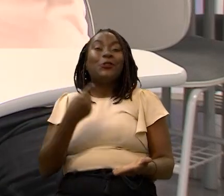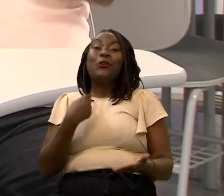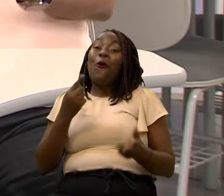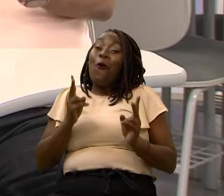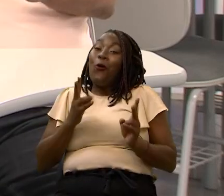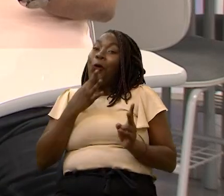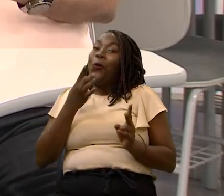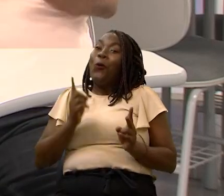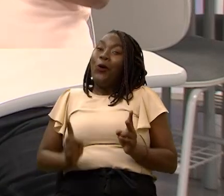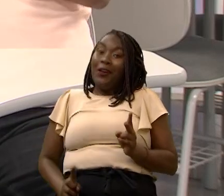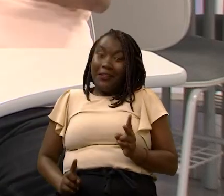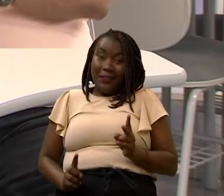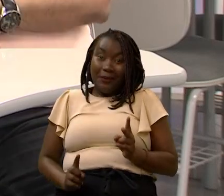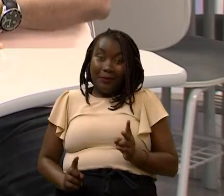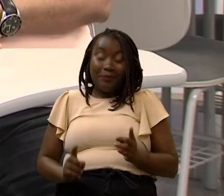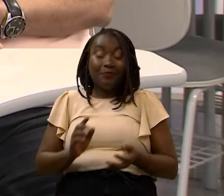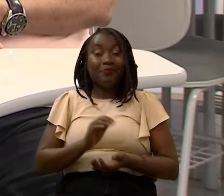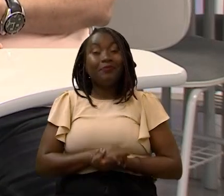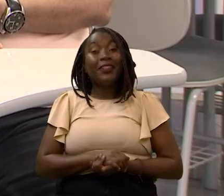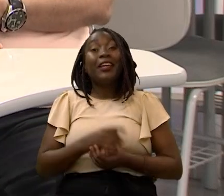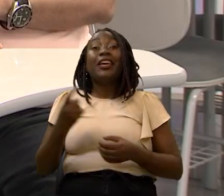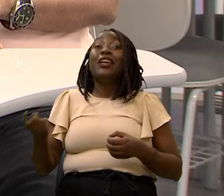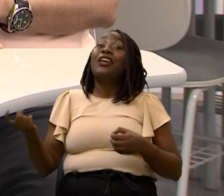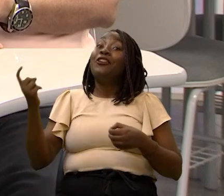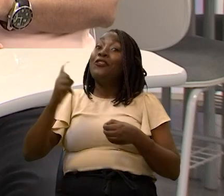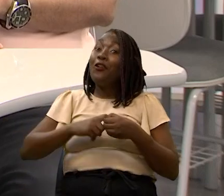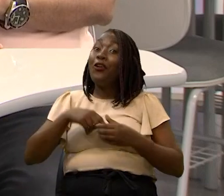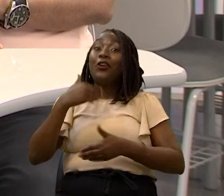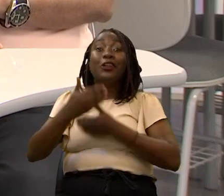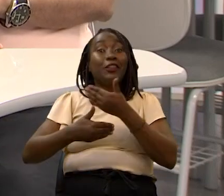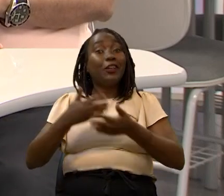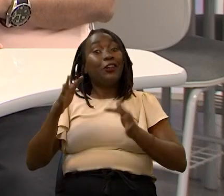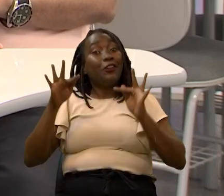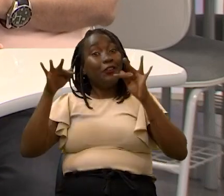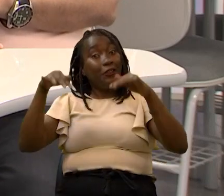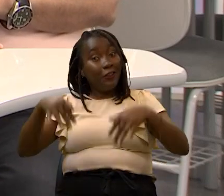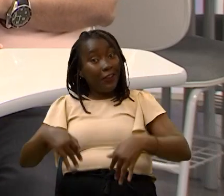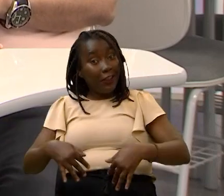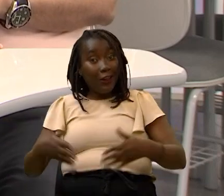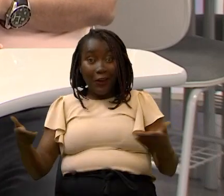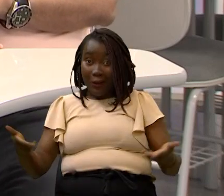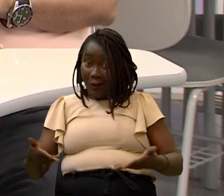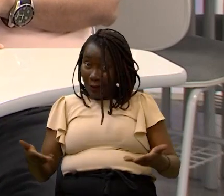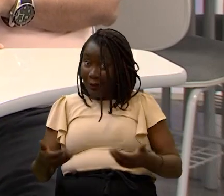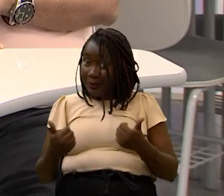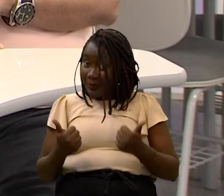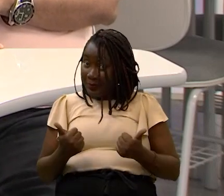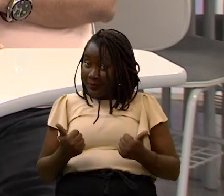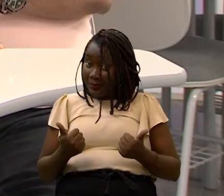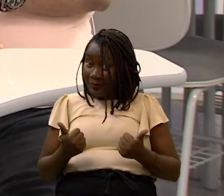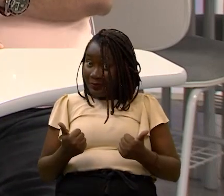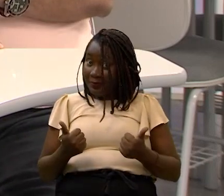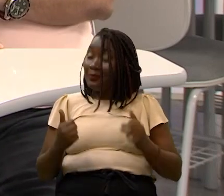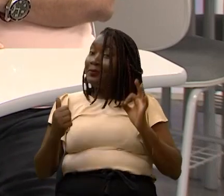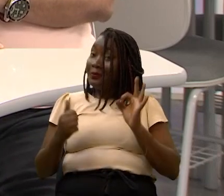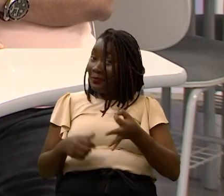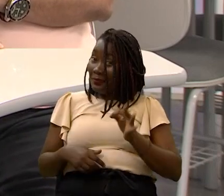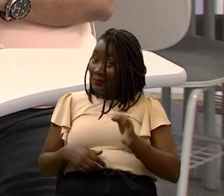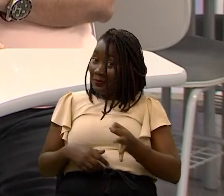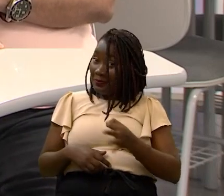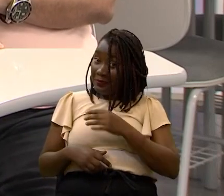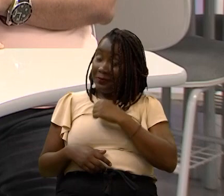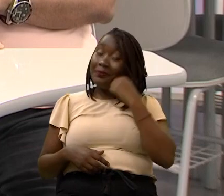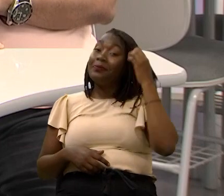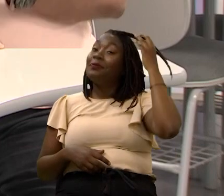nem conhecemos. Mas é isso que a gente tem que pensar. E que tomarão conta, no final das contas, do nosso mundão que a gente vive hoje em dia, né, professor?